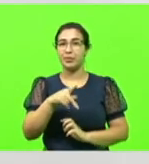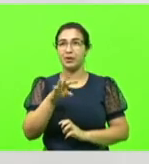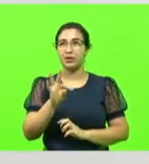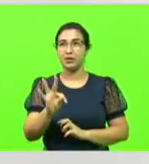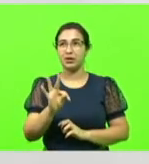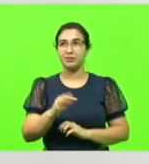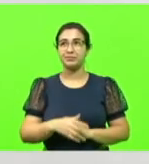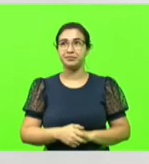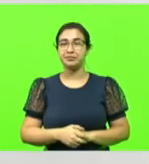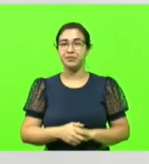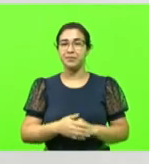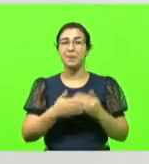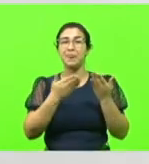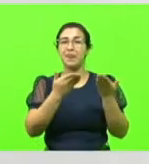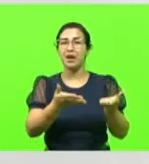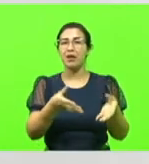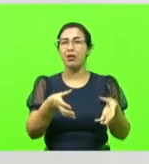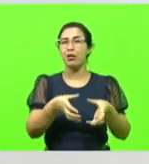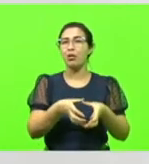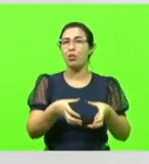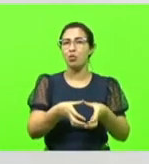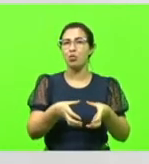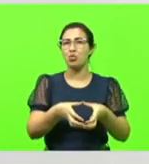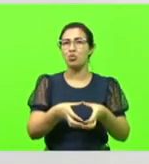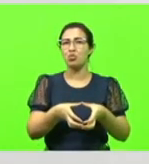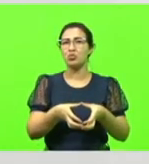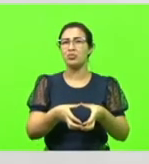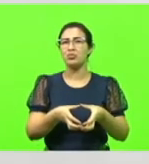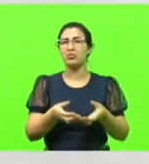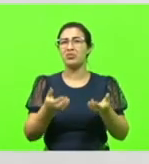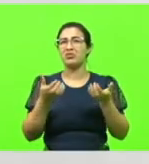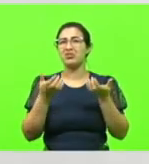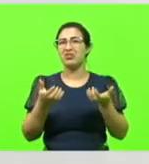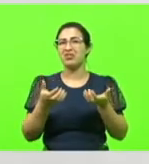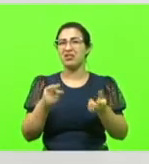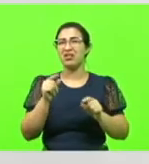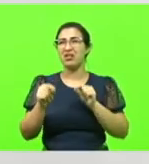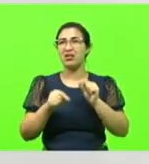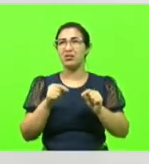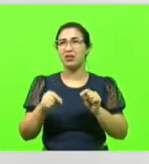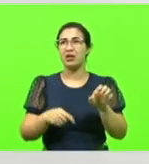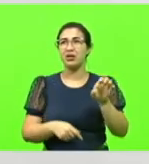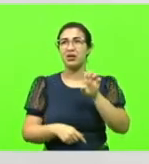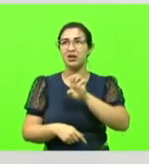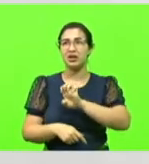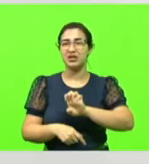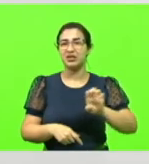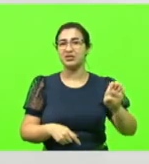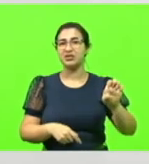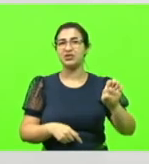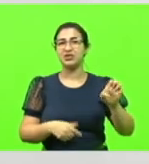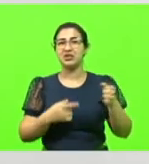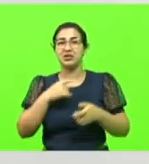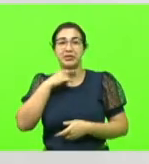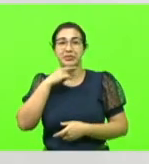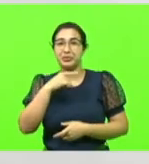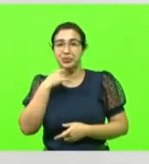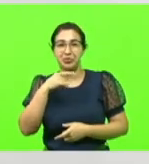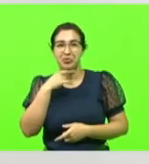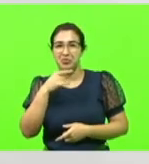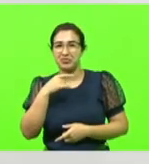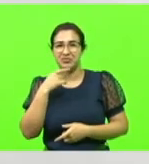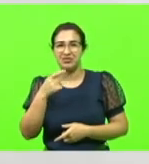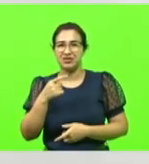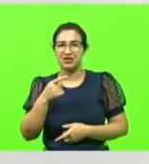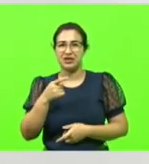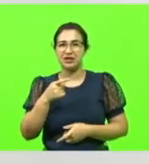Eles que se mostram na forma de quando a esquerda não consegue mexer em algo